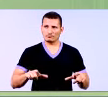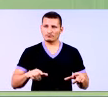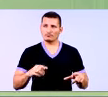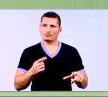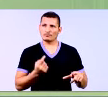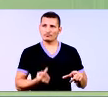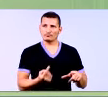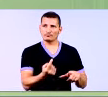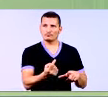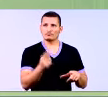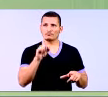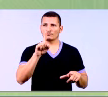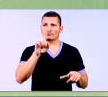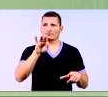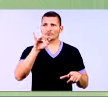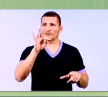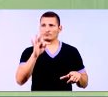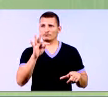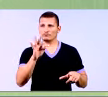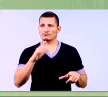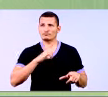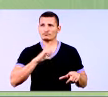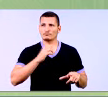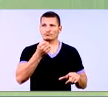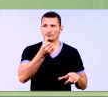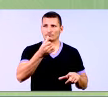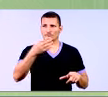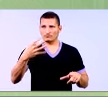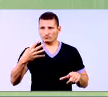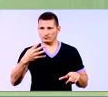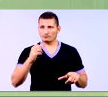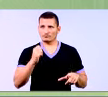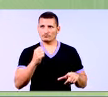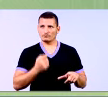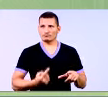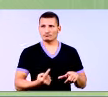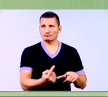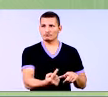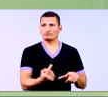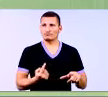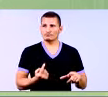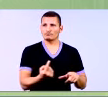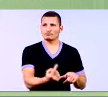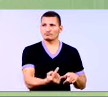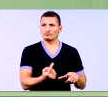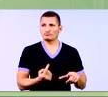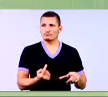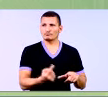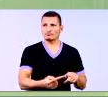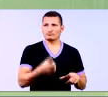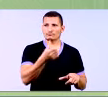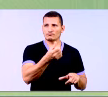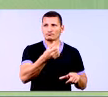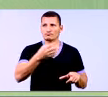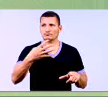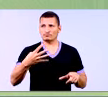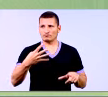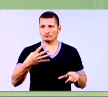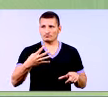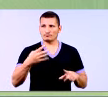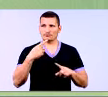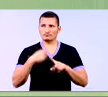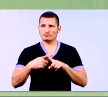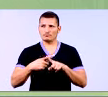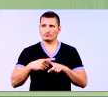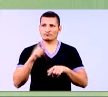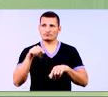bit. Ah, se eu tenho 64 trilhas, eu já posso levar 64 vezes aqui numa única viagem. Então, ou seja, vai ser muito mais